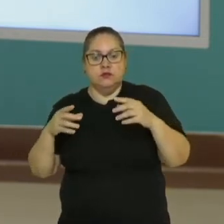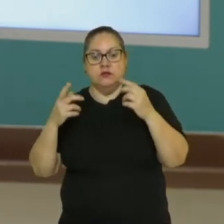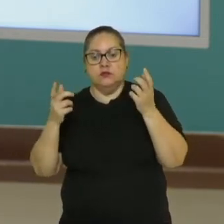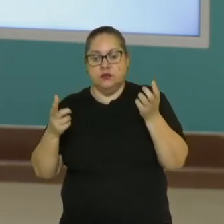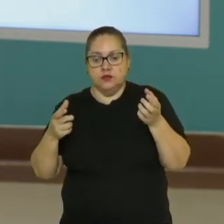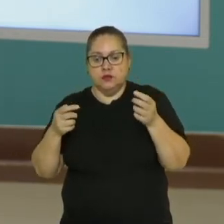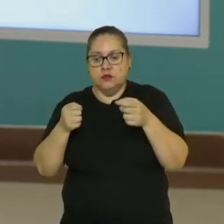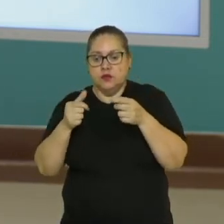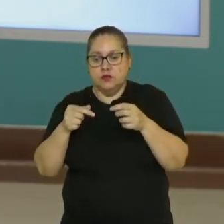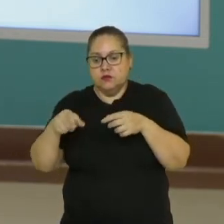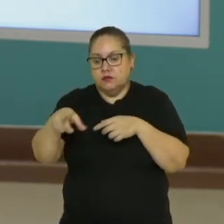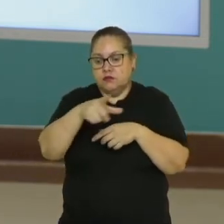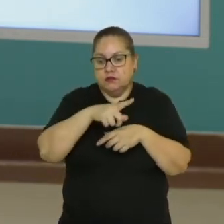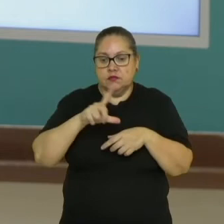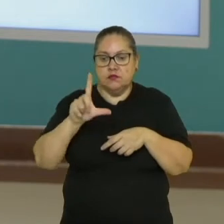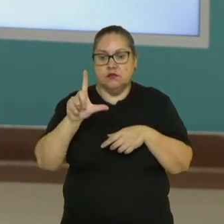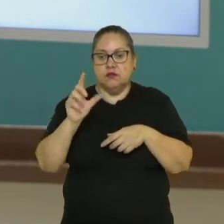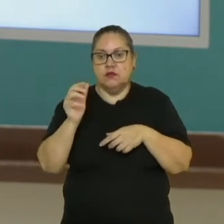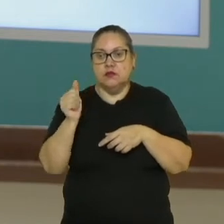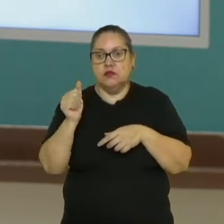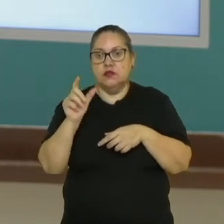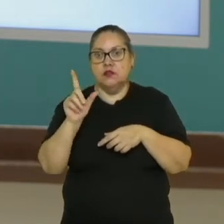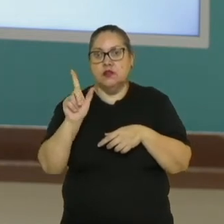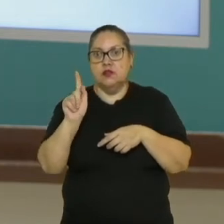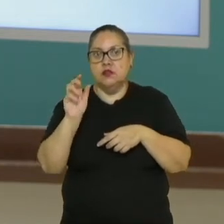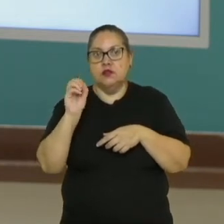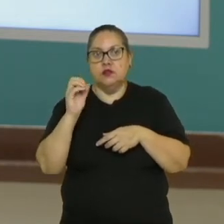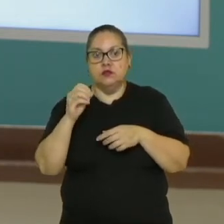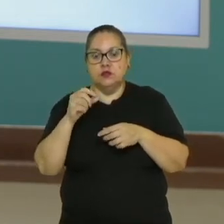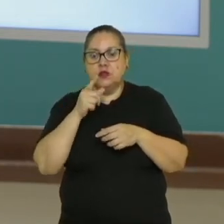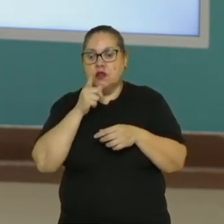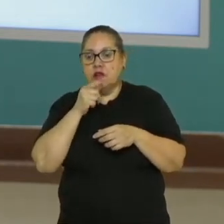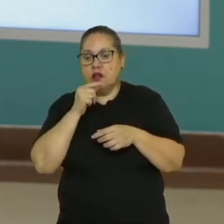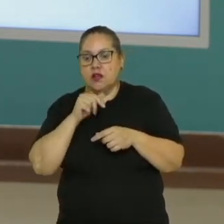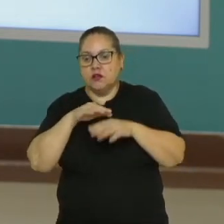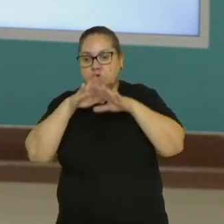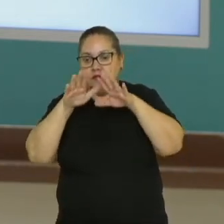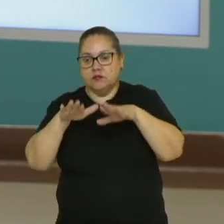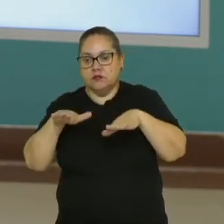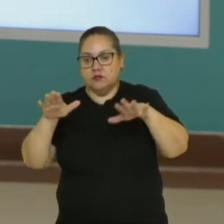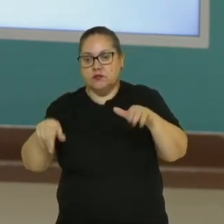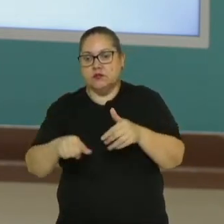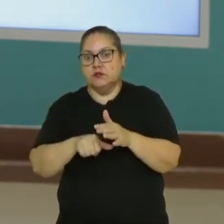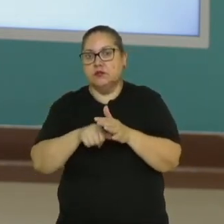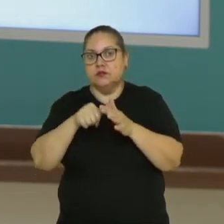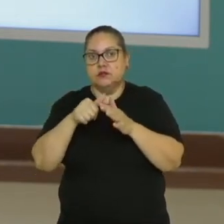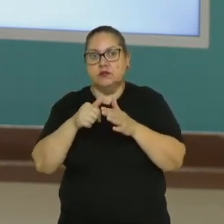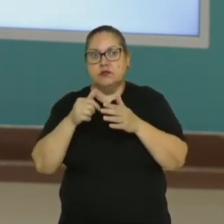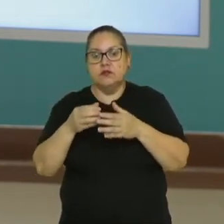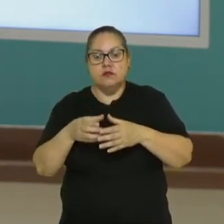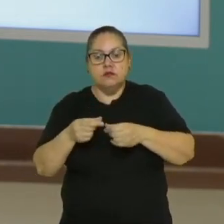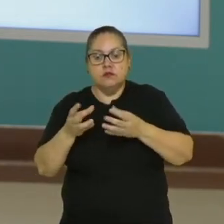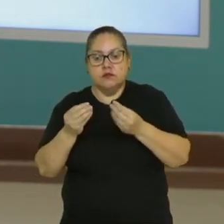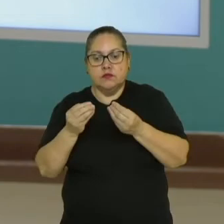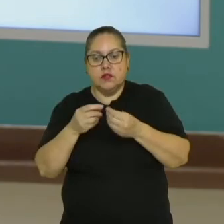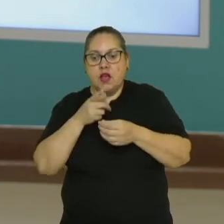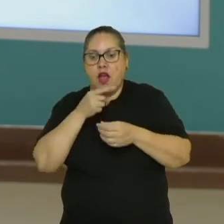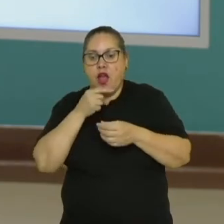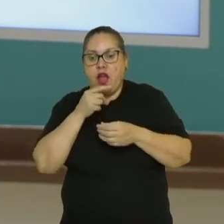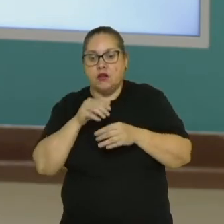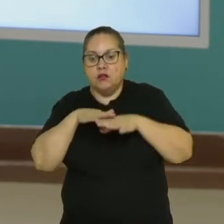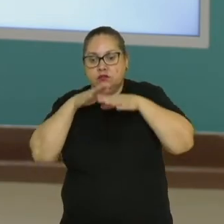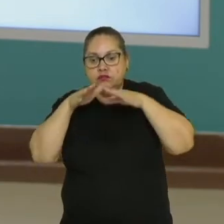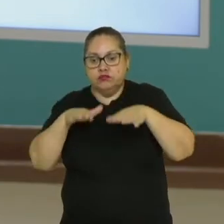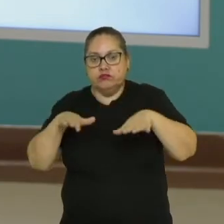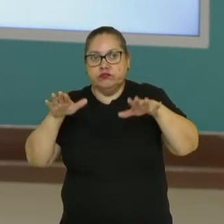formando pequenos lagos, até formar os oceanos primitivos, uma grande quantidade de água no